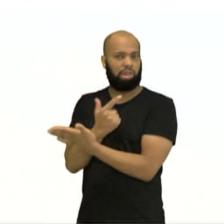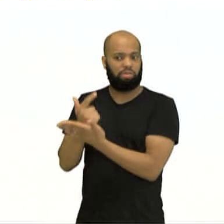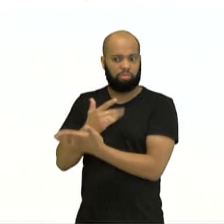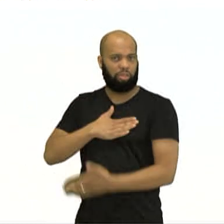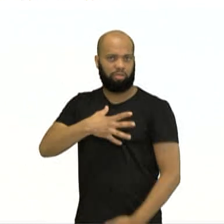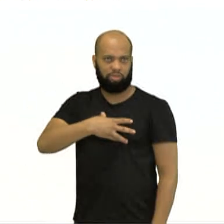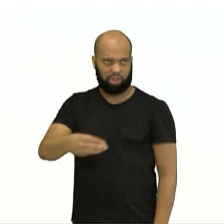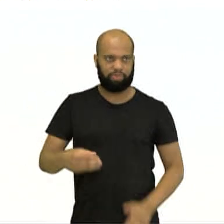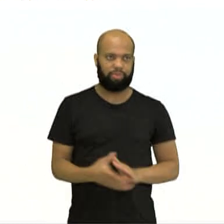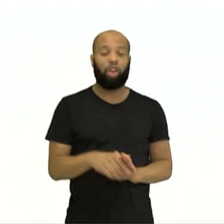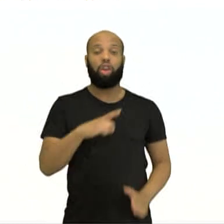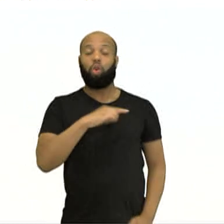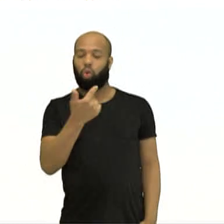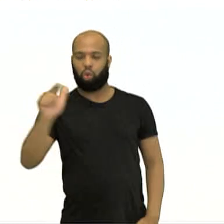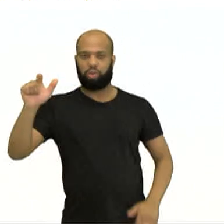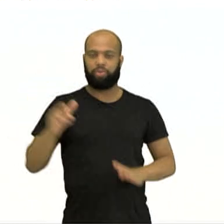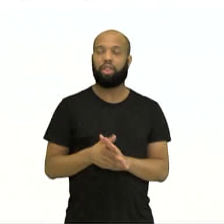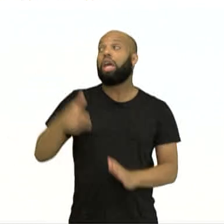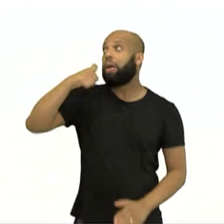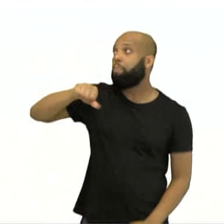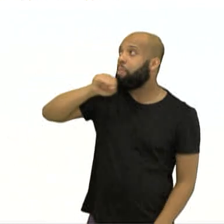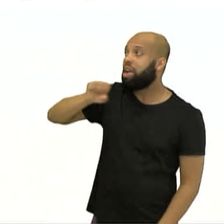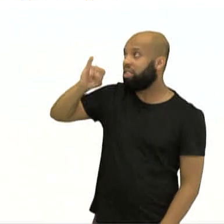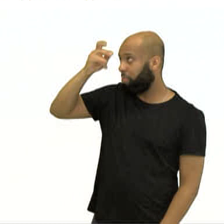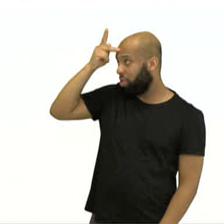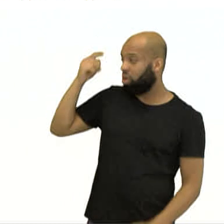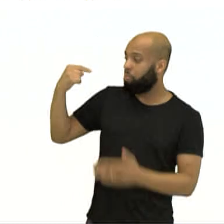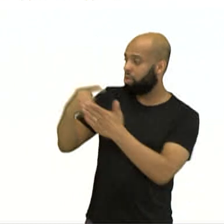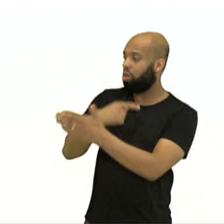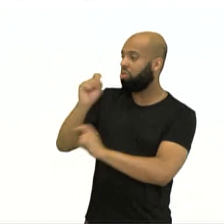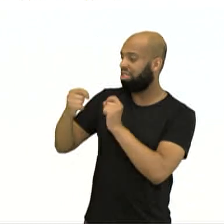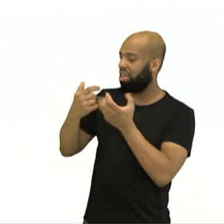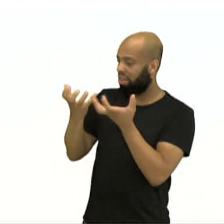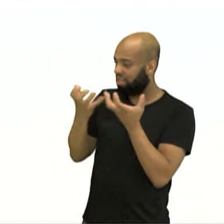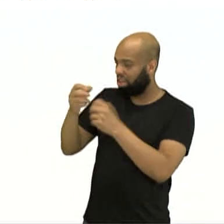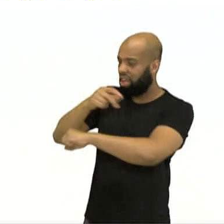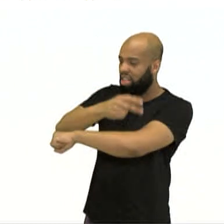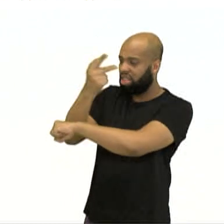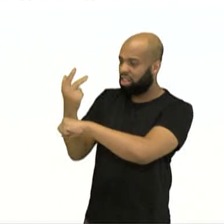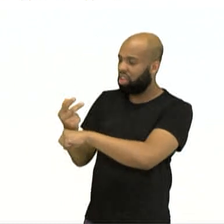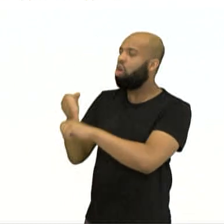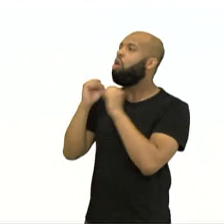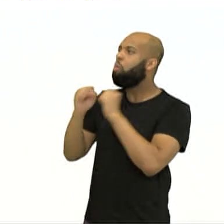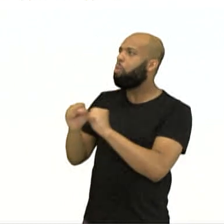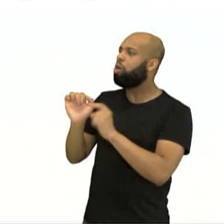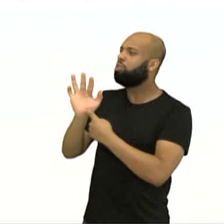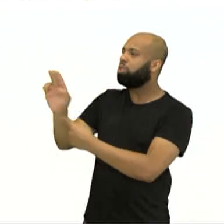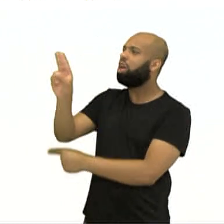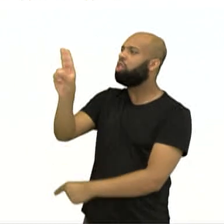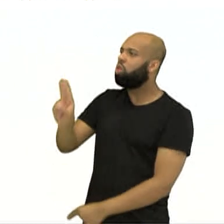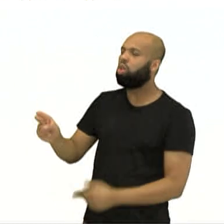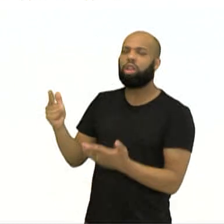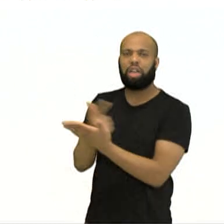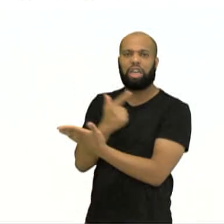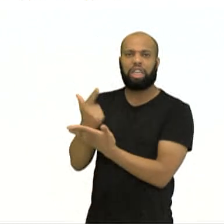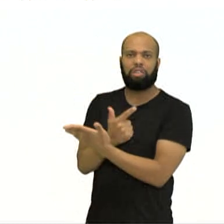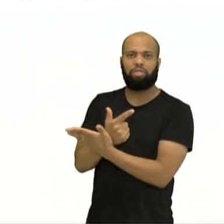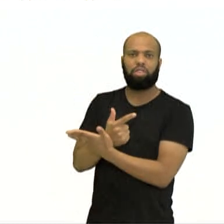argumento. Mãe, se alguém perguntar o que quero no Natal, cite um desses livros. 2 argumentos